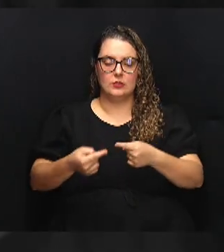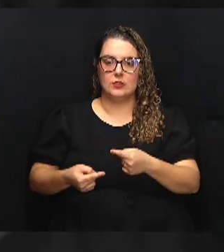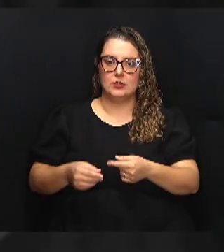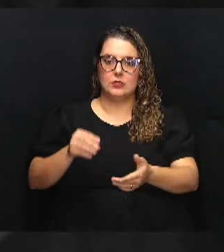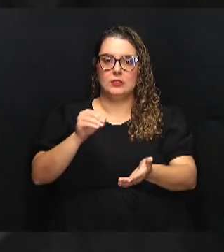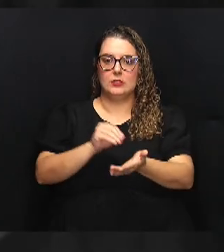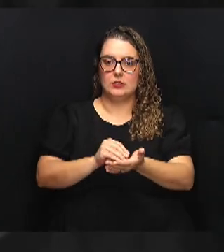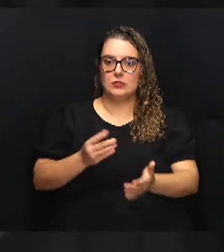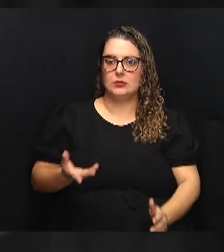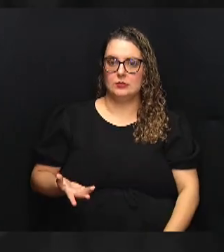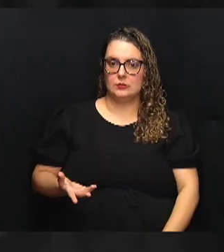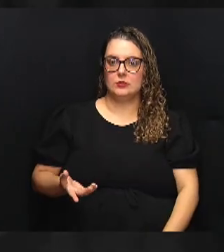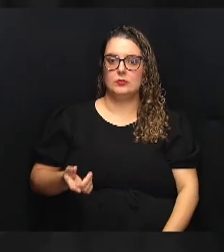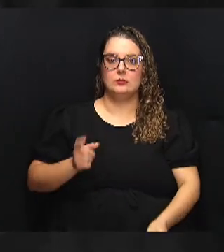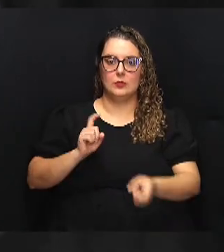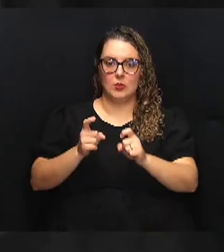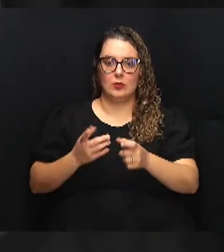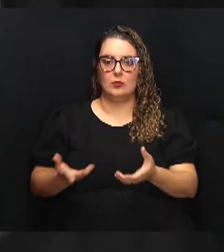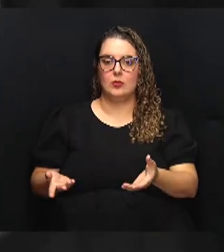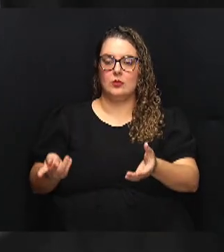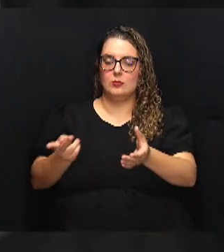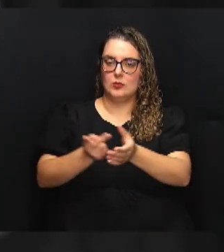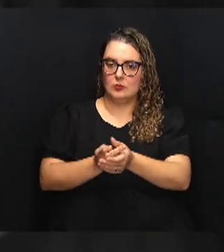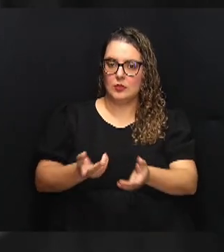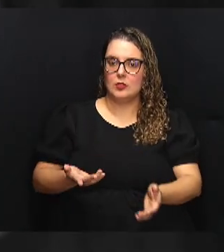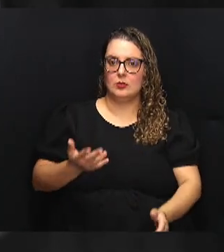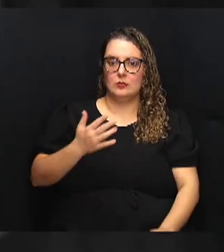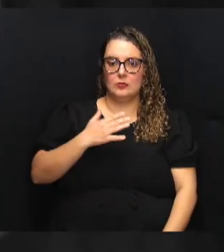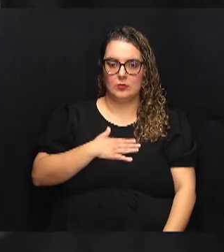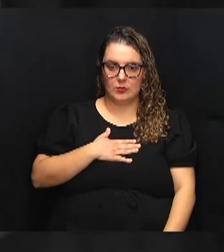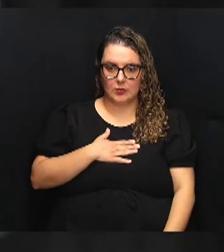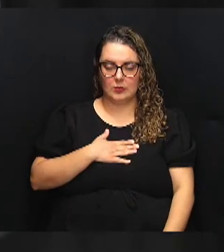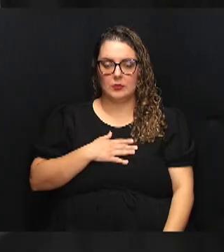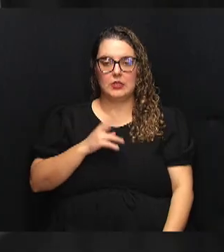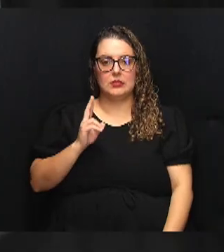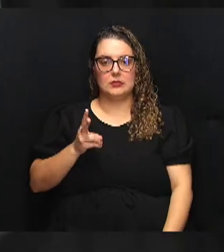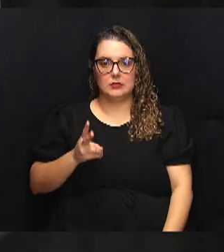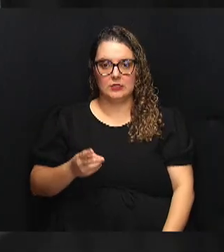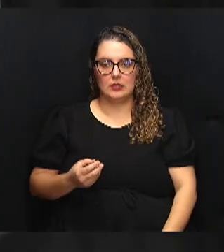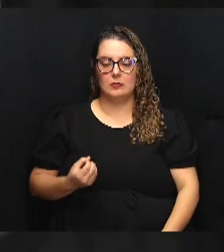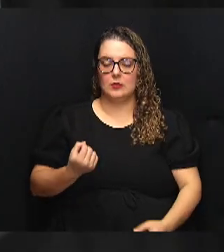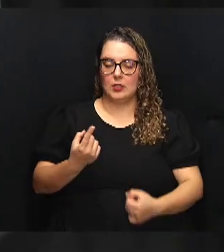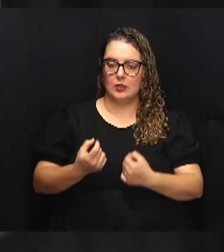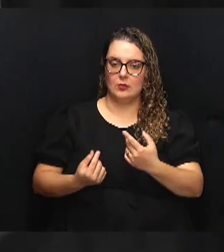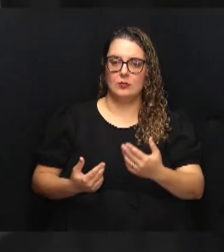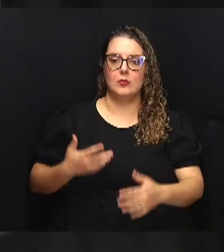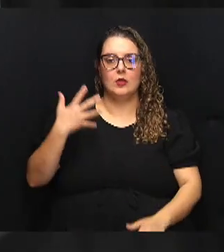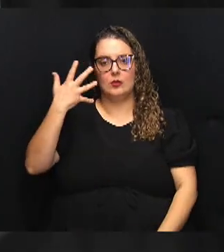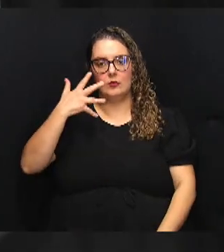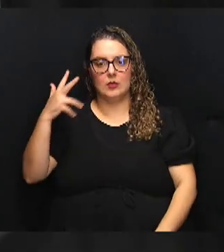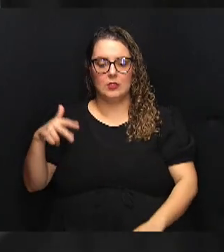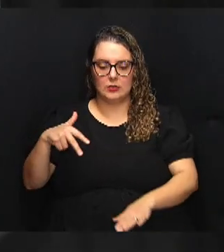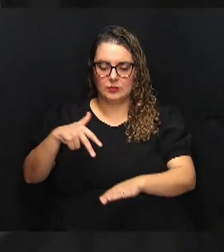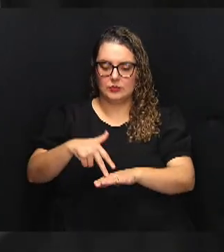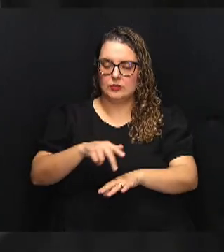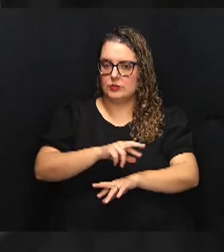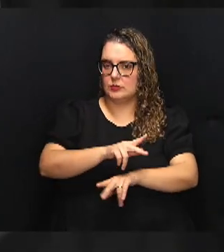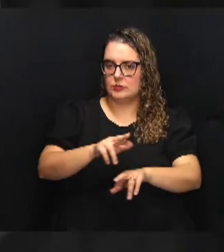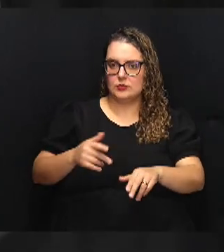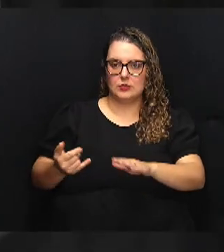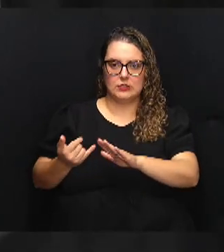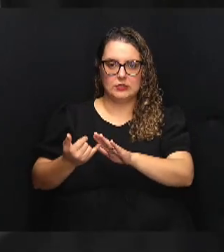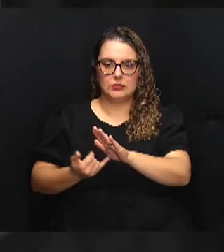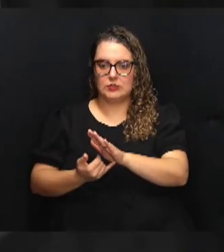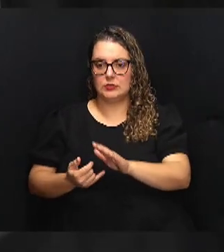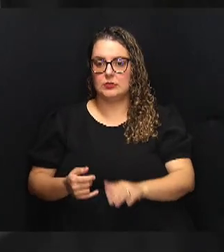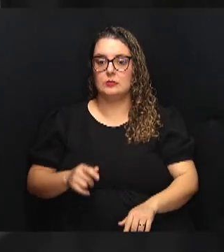última reunião, foram protocolados para mim. A gente sempre traz alguns palestrantes de diversas entidades